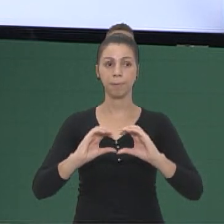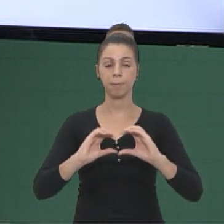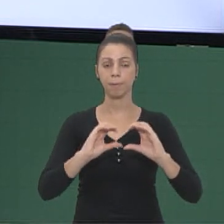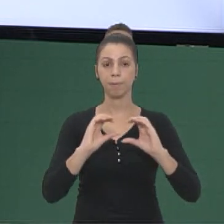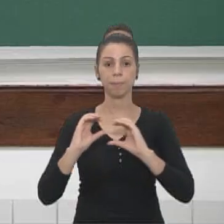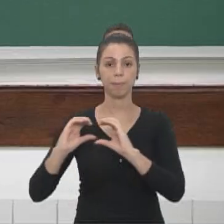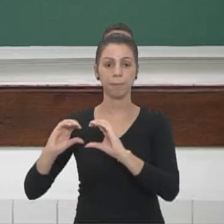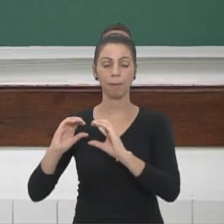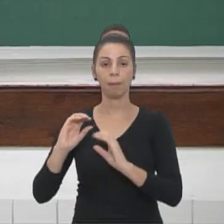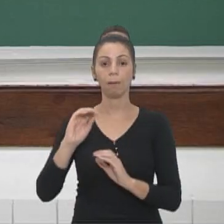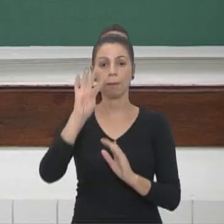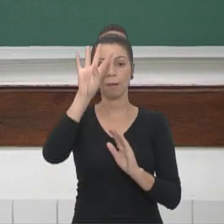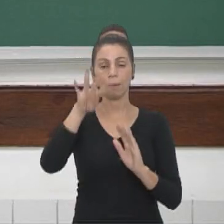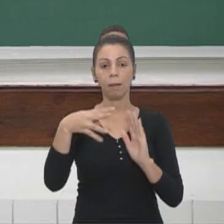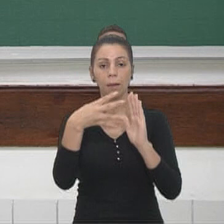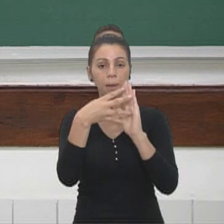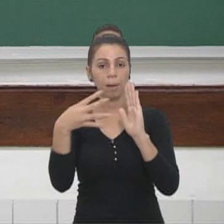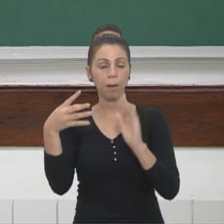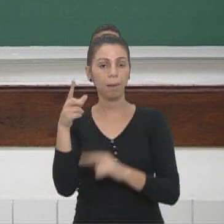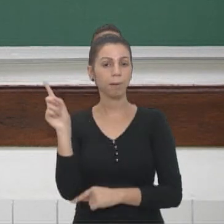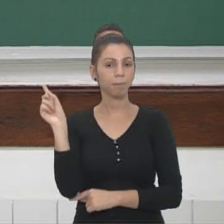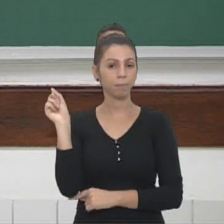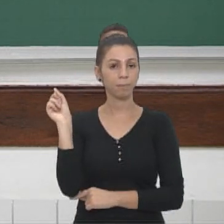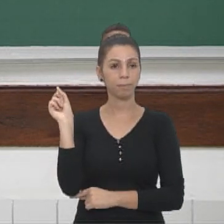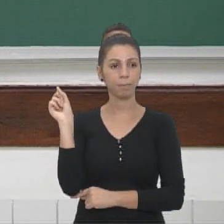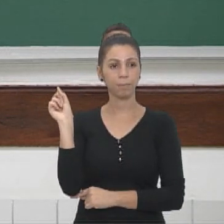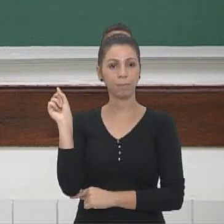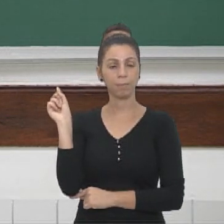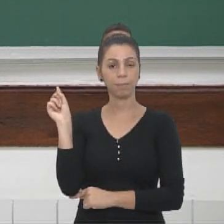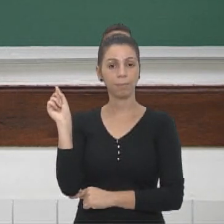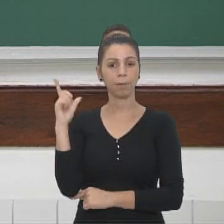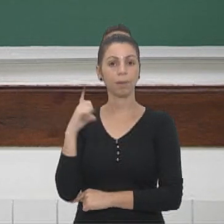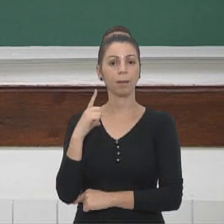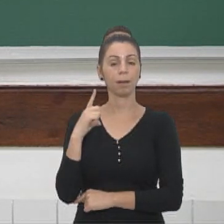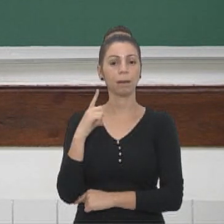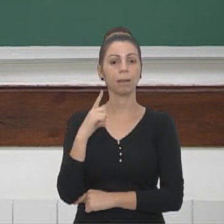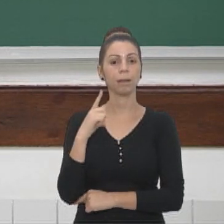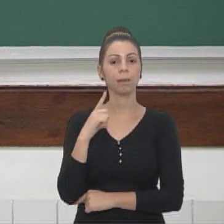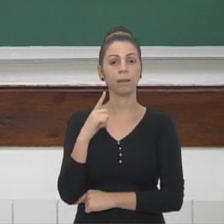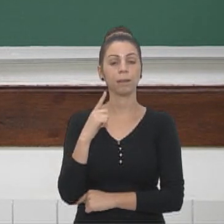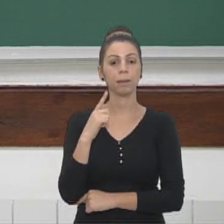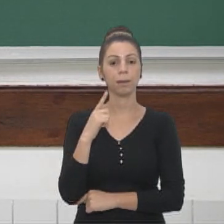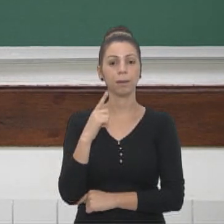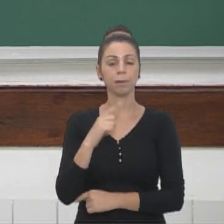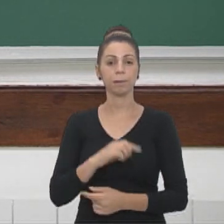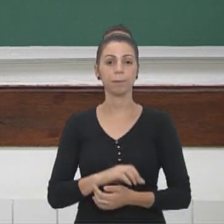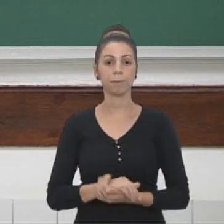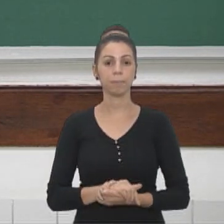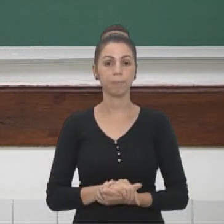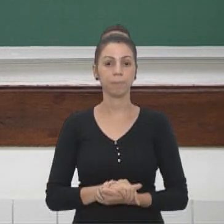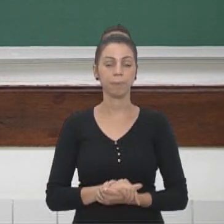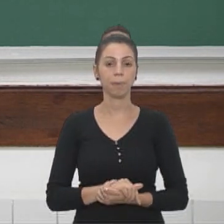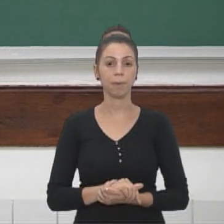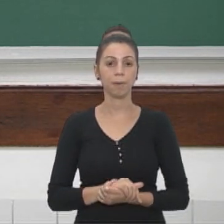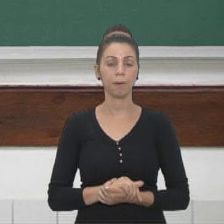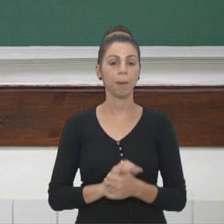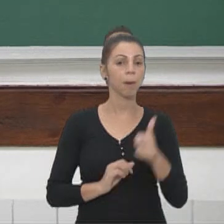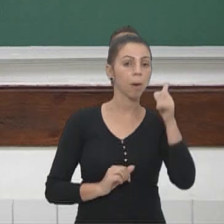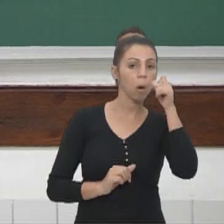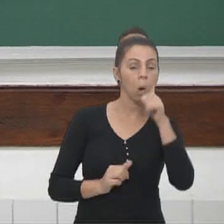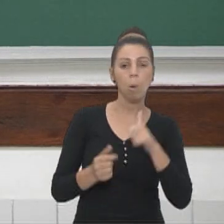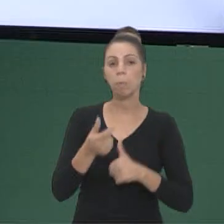Segunda, vós outros. E olha a diferença? Temos as duas formas de gênero. Nós outros e nós outras. Masculino e